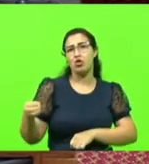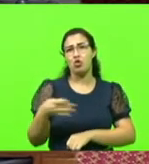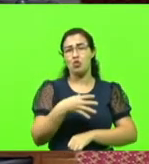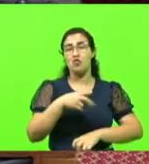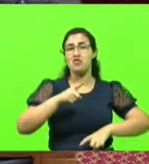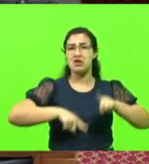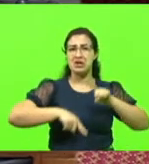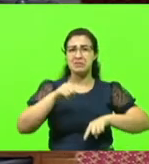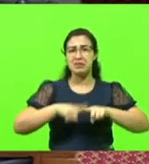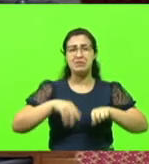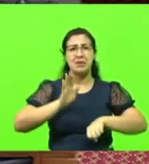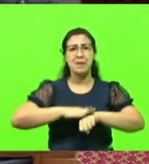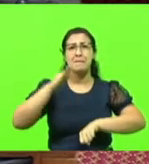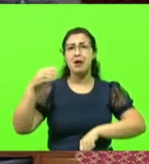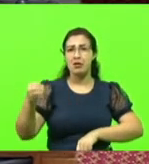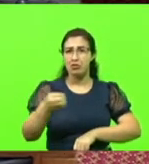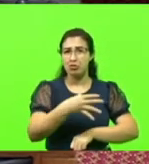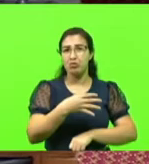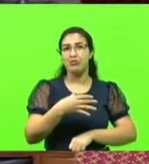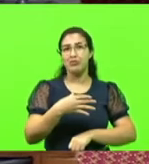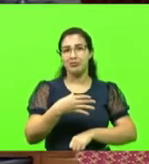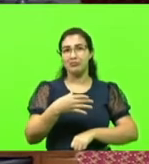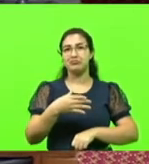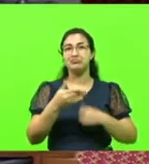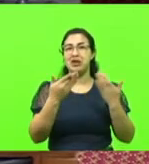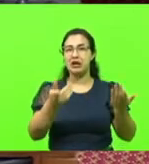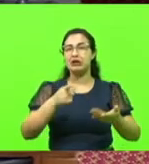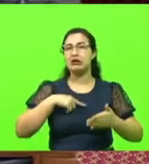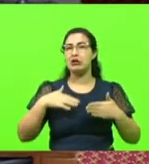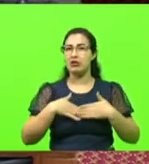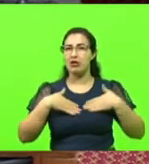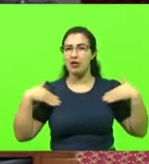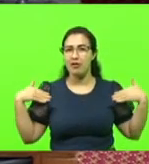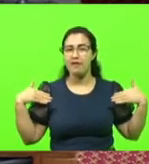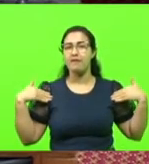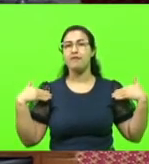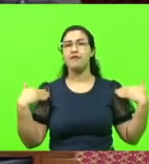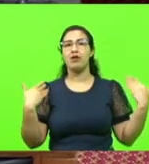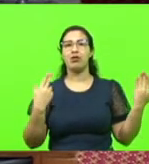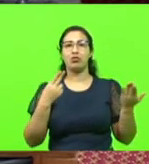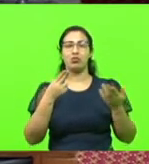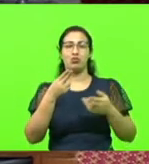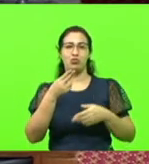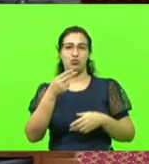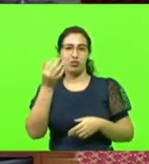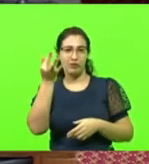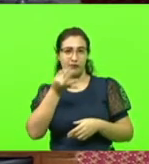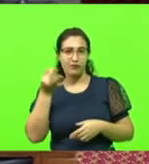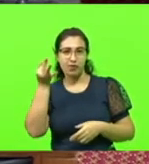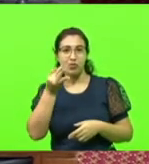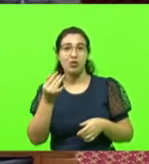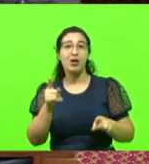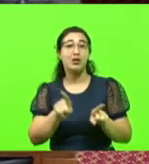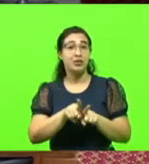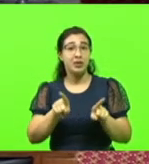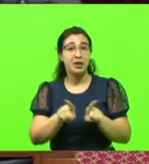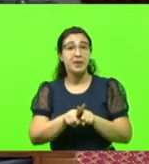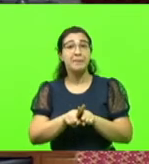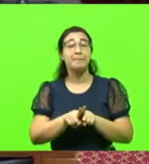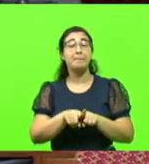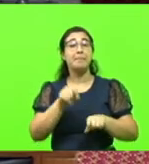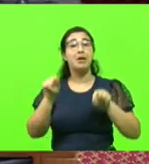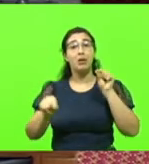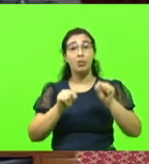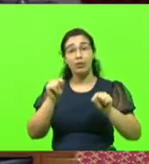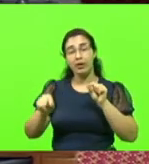equipamentos mais modernos, que, além de sediar eventos da própria universidade, certamente que vai permitir